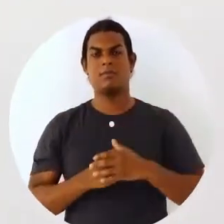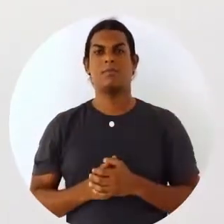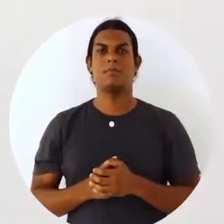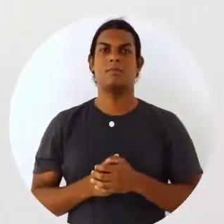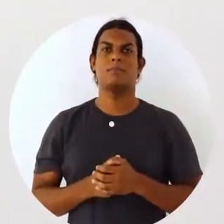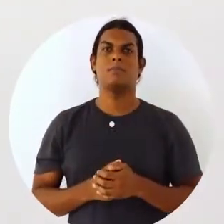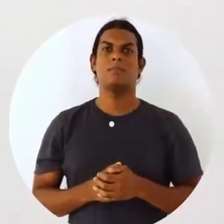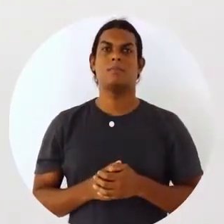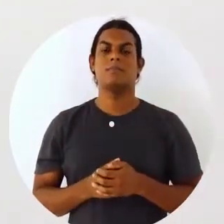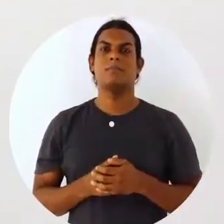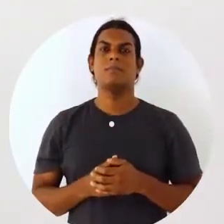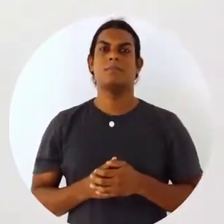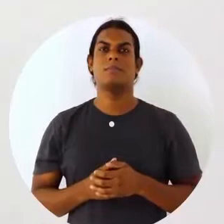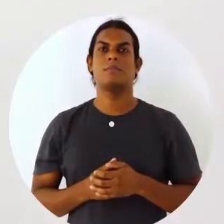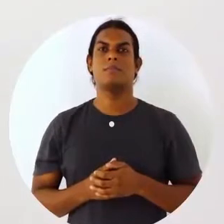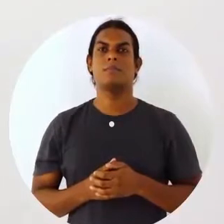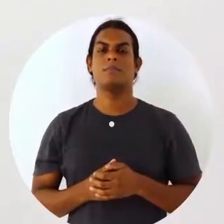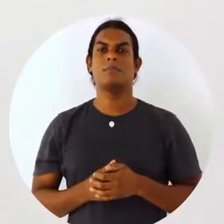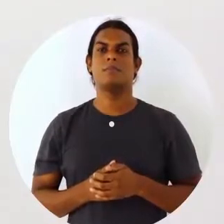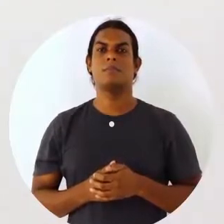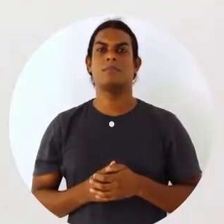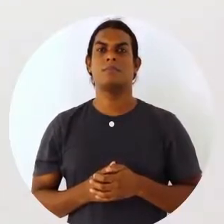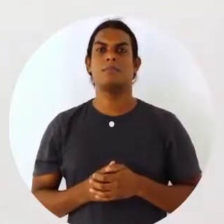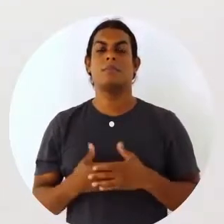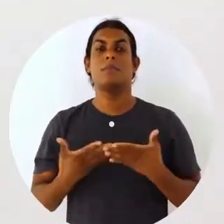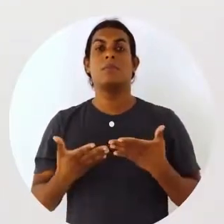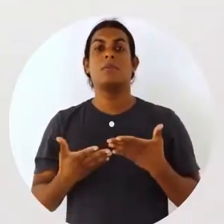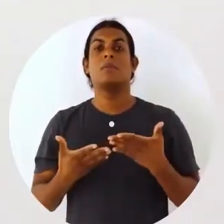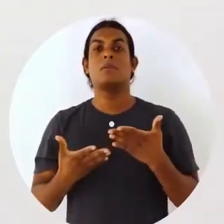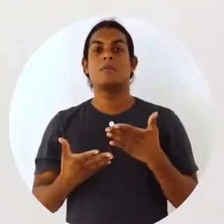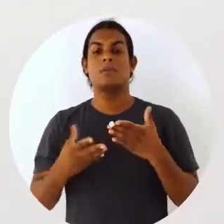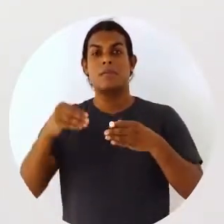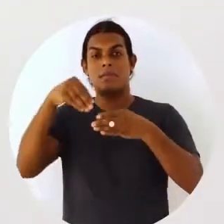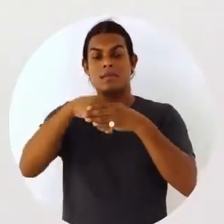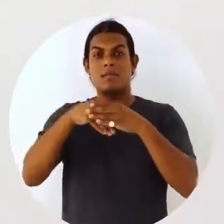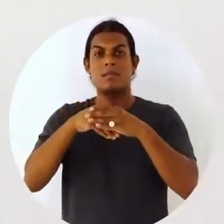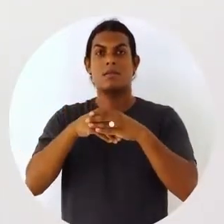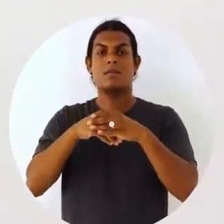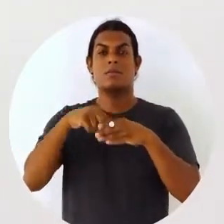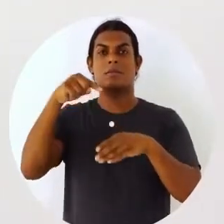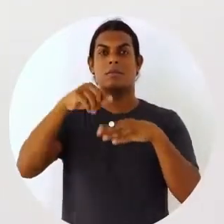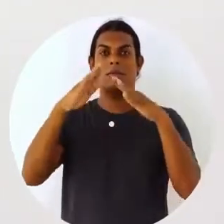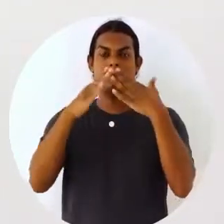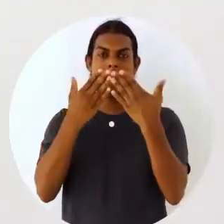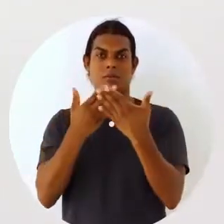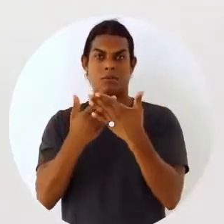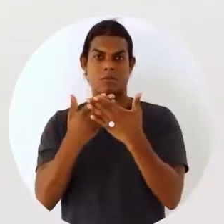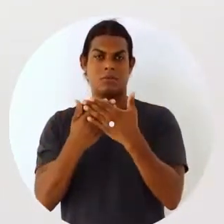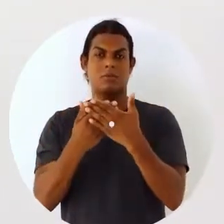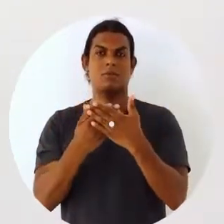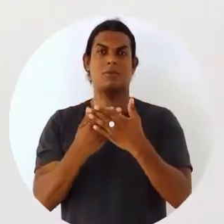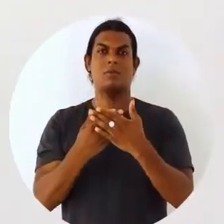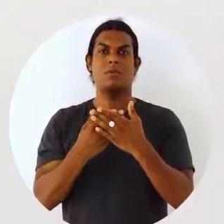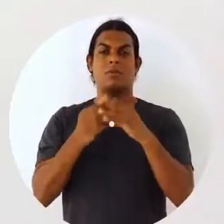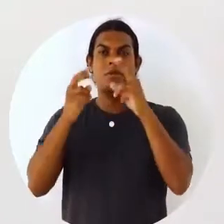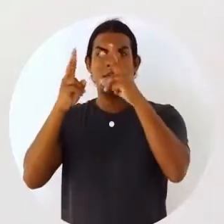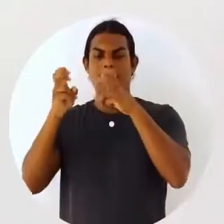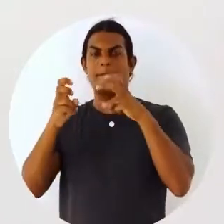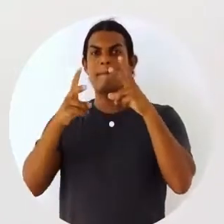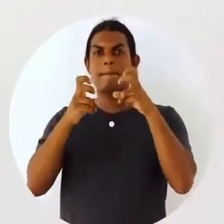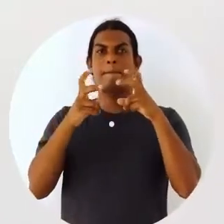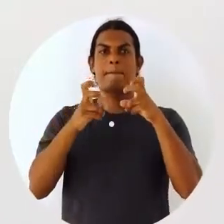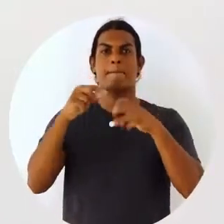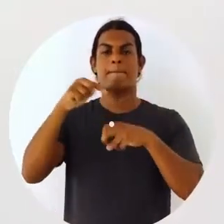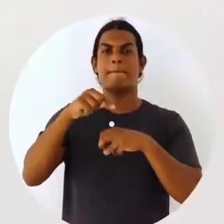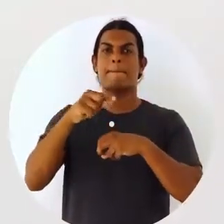Então, como dentro da escola estruturalista observou-se que não existe uma única maneira certa de fazer uma coisa, obviamente que isso vai